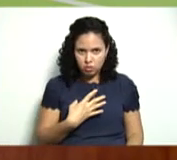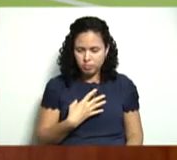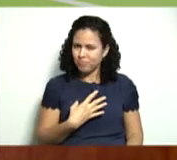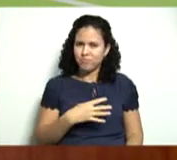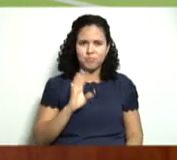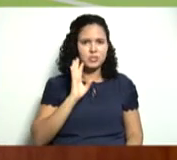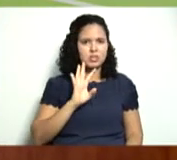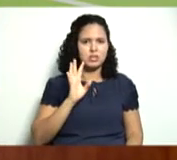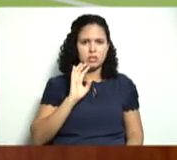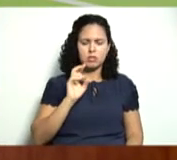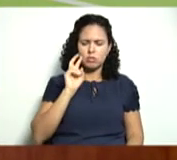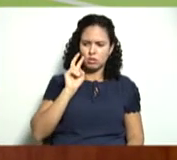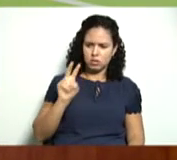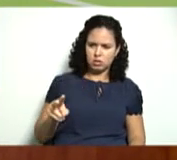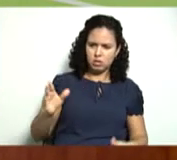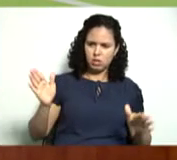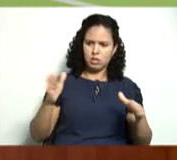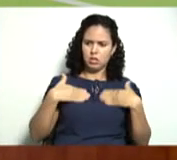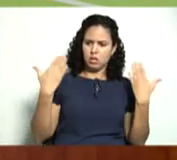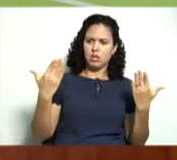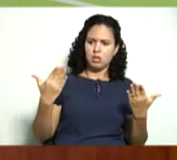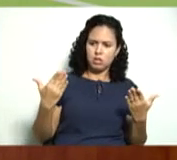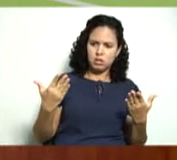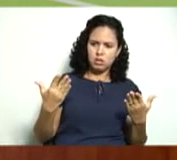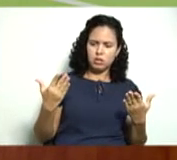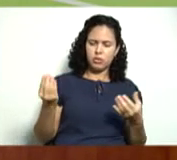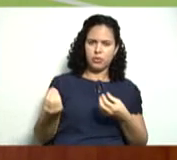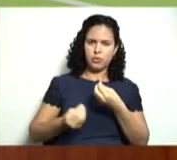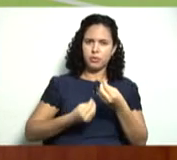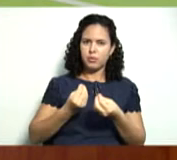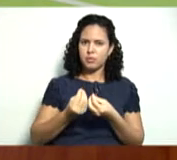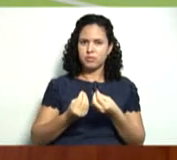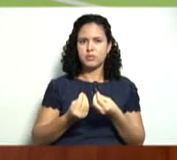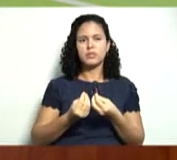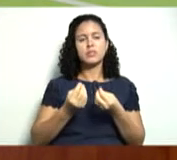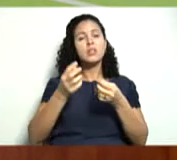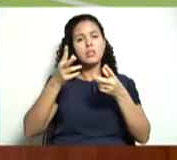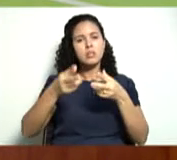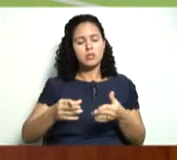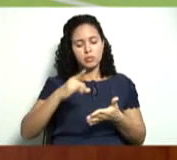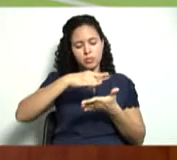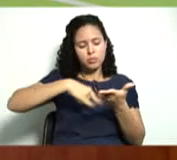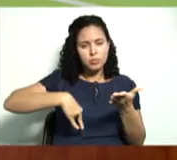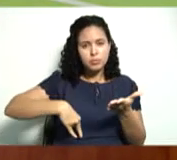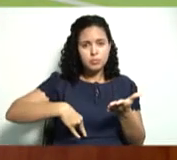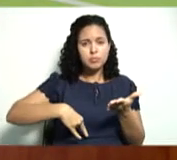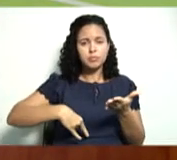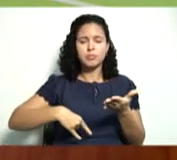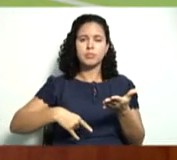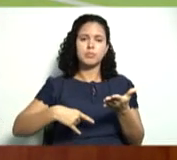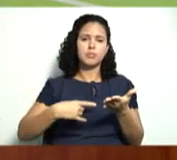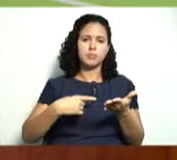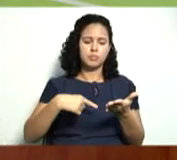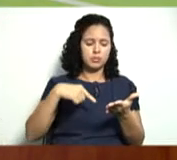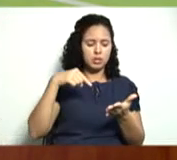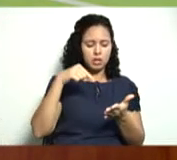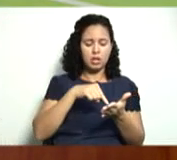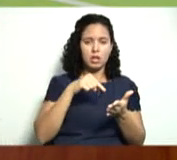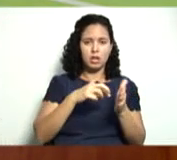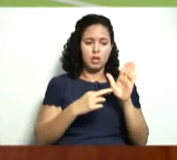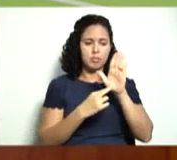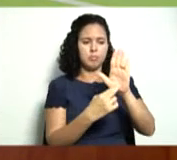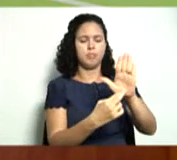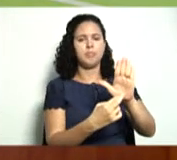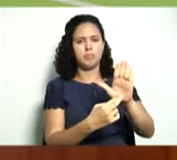o impacto quando você vê aquela pessoa no seu primeiro encontro são os documentos os documentos são a apresentação da nossa empresa da nossa instituição